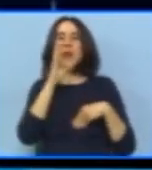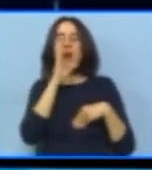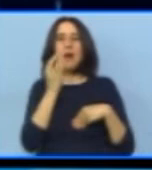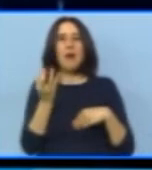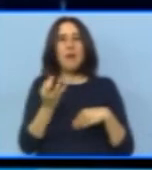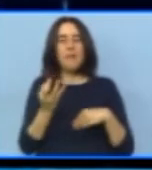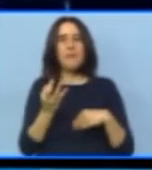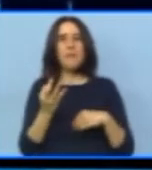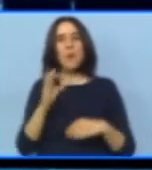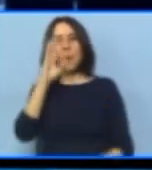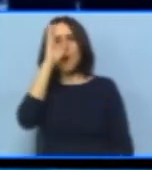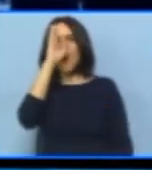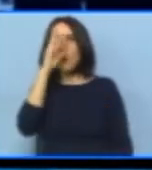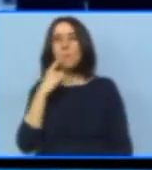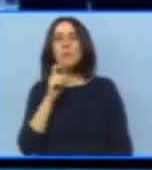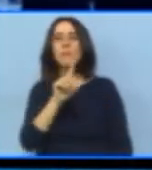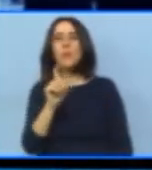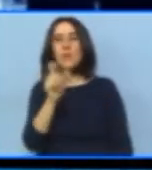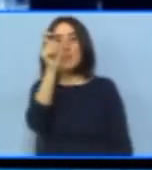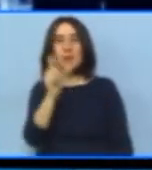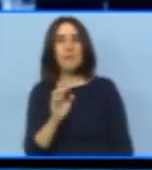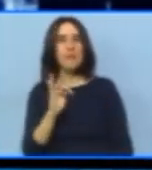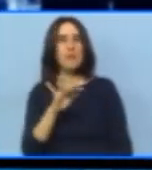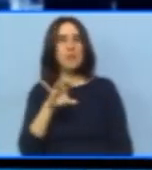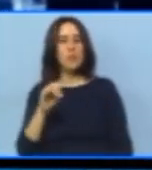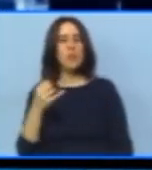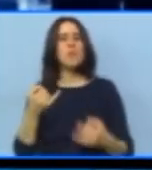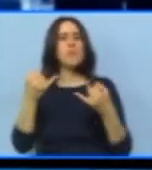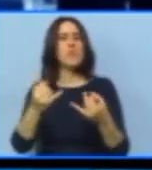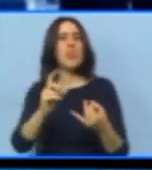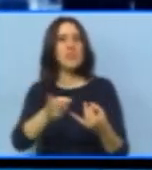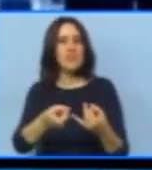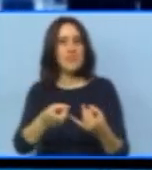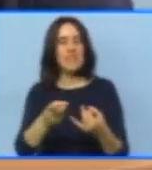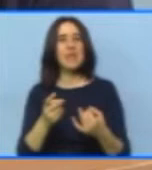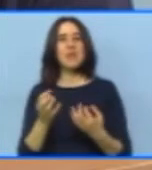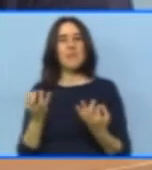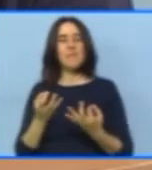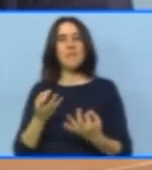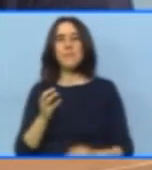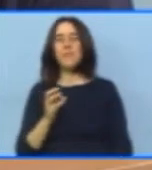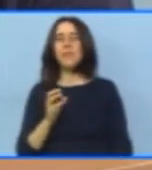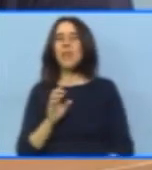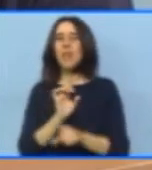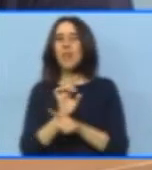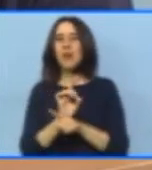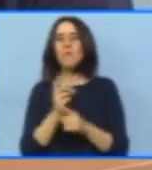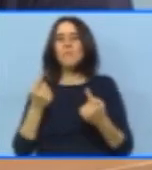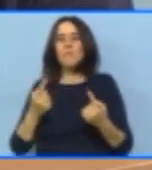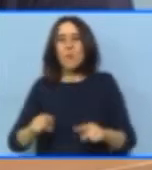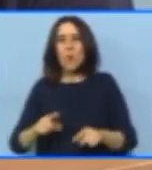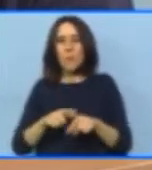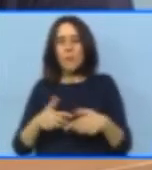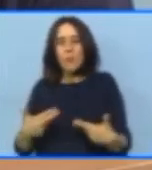por isso mesmo temos de começar a fazer a pergunta, e depois de Francisco? para que não fique apenas no